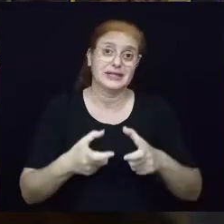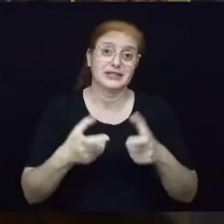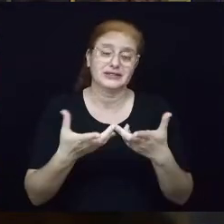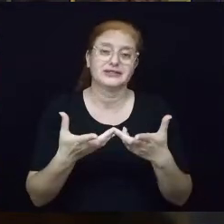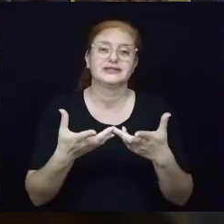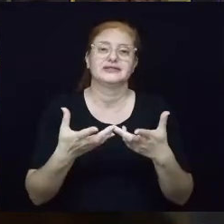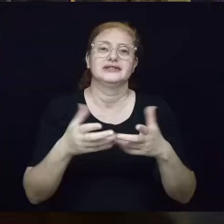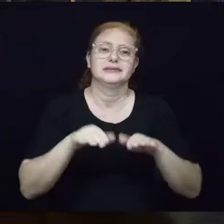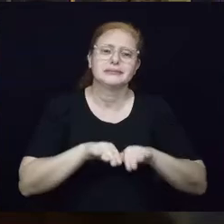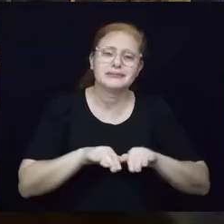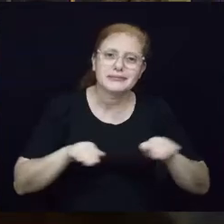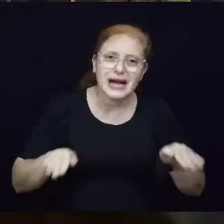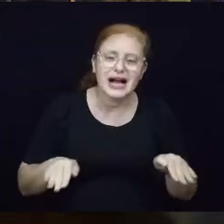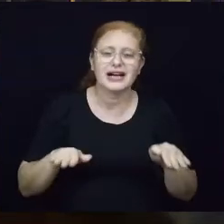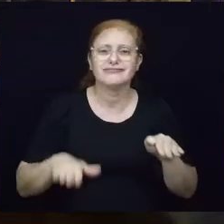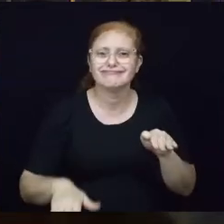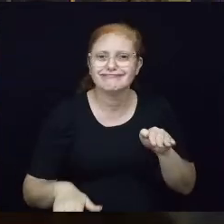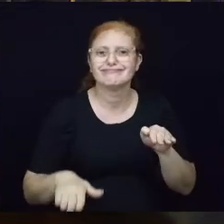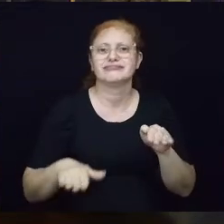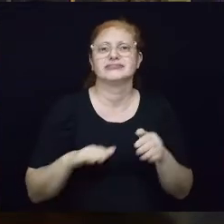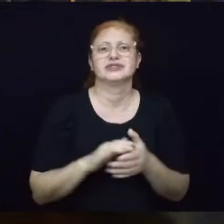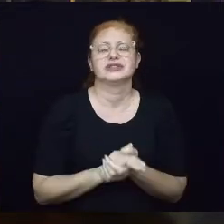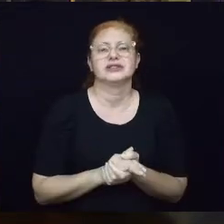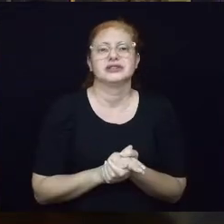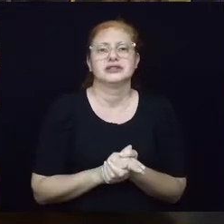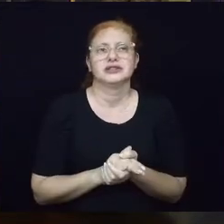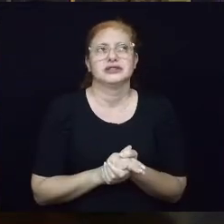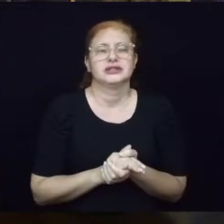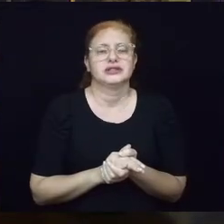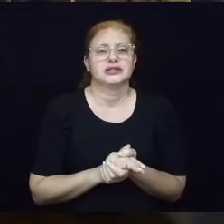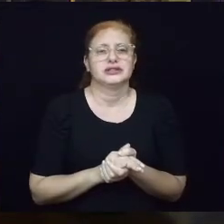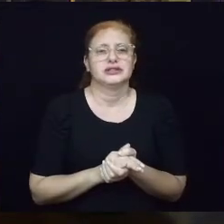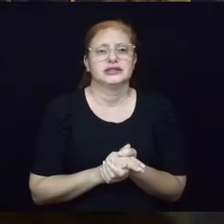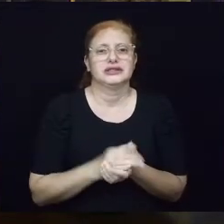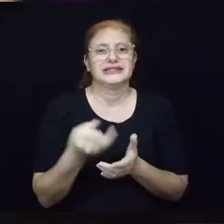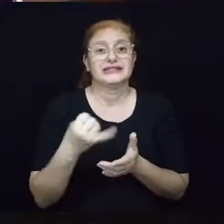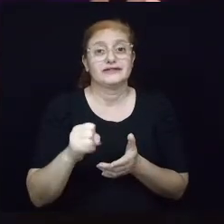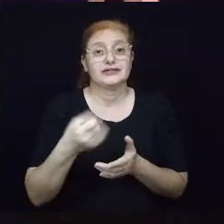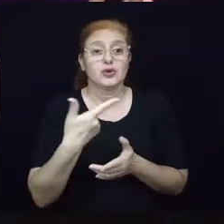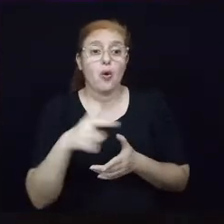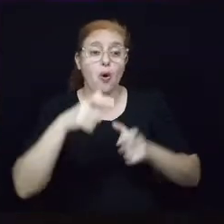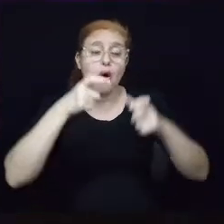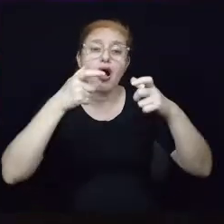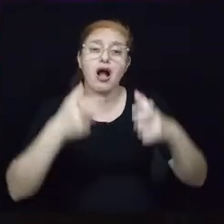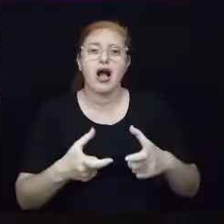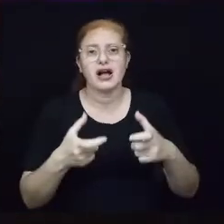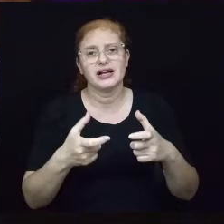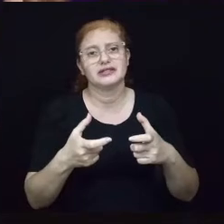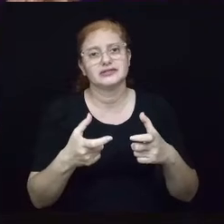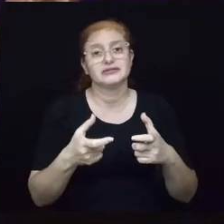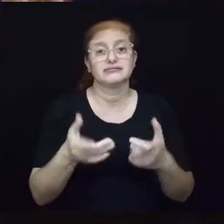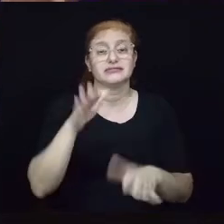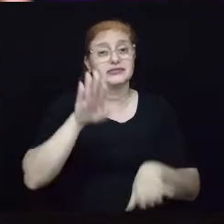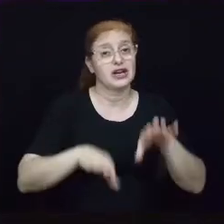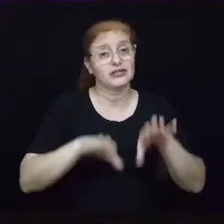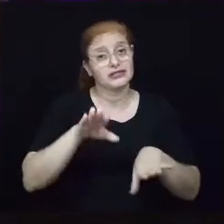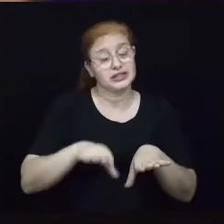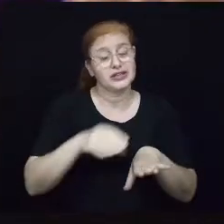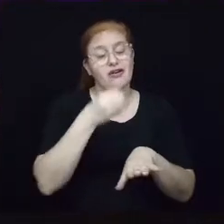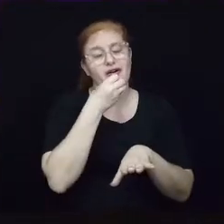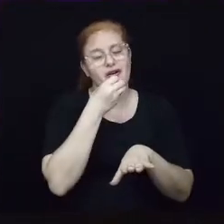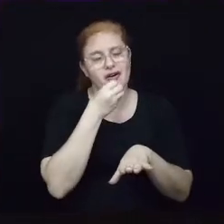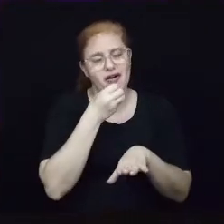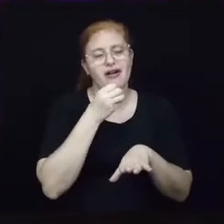espaço é baixo, e era assim... Era uma Sim, se fosse num outro espaço, provavelmente... Bom,